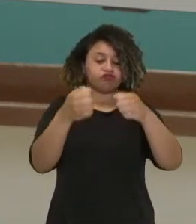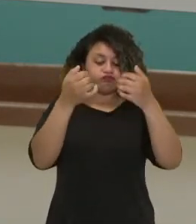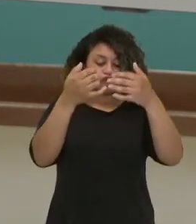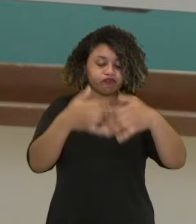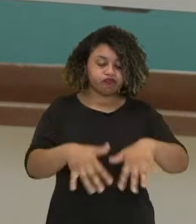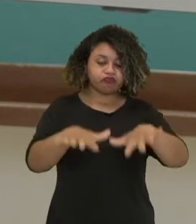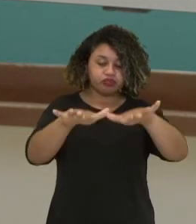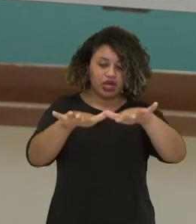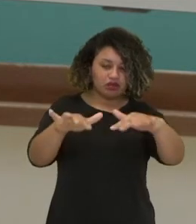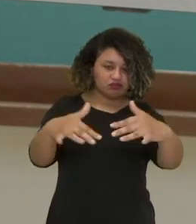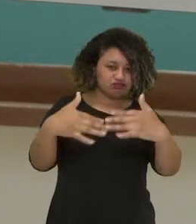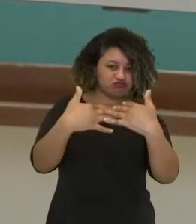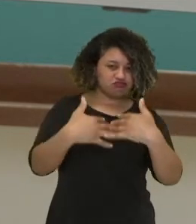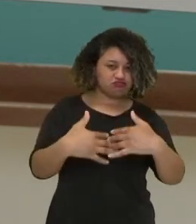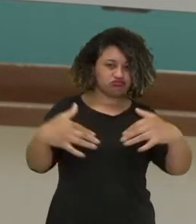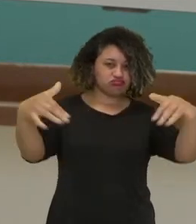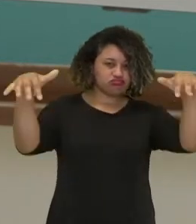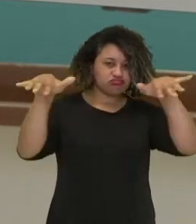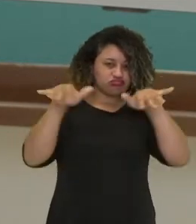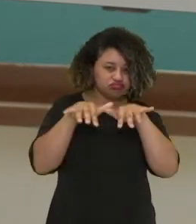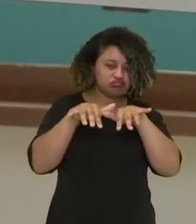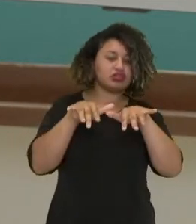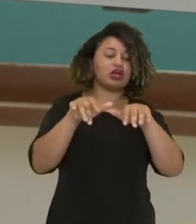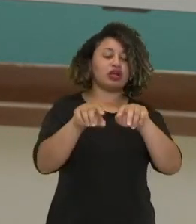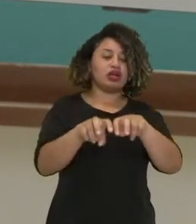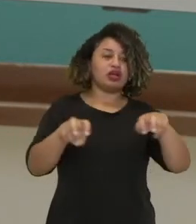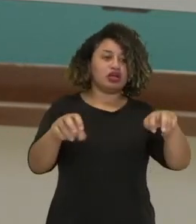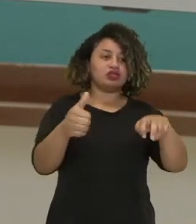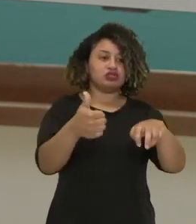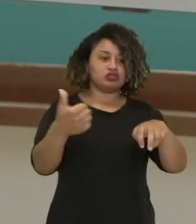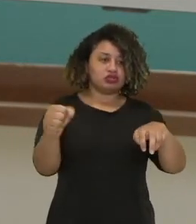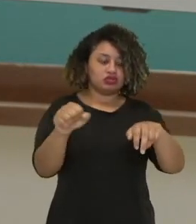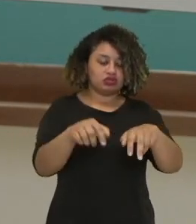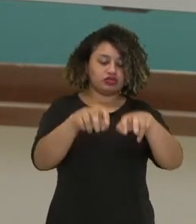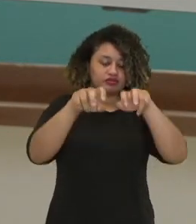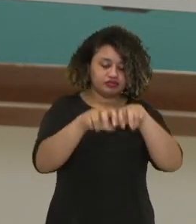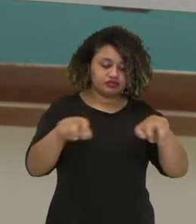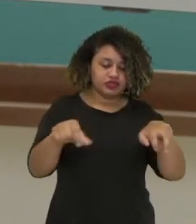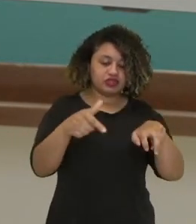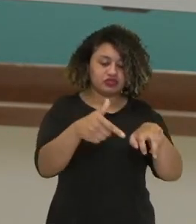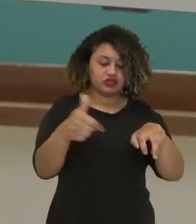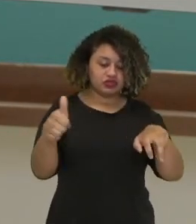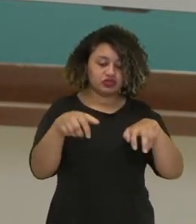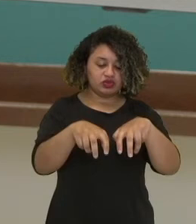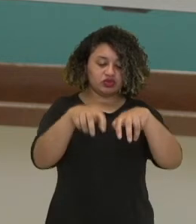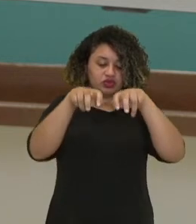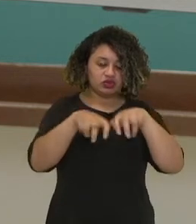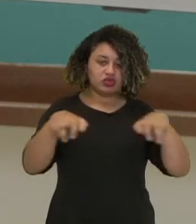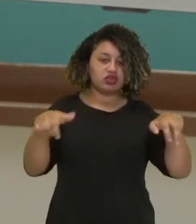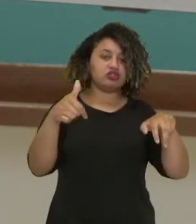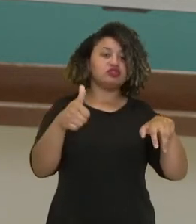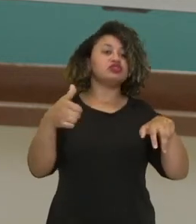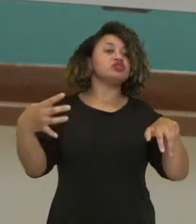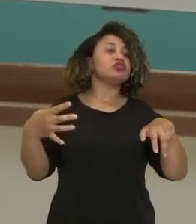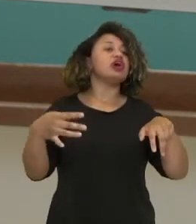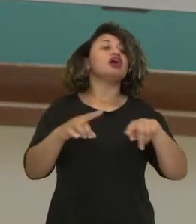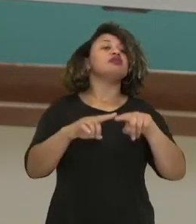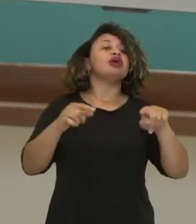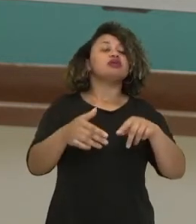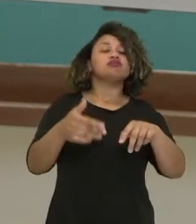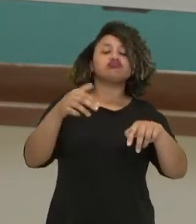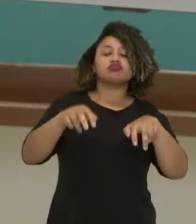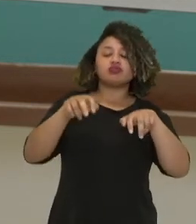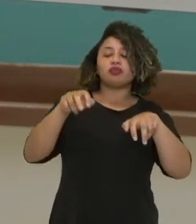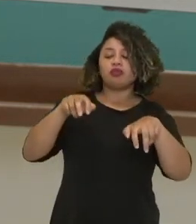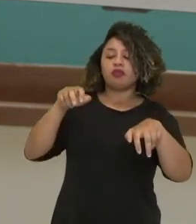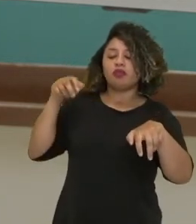primeira fila tem 18 assentos, a segunda 21 e a terceira 24. Queremos saber a 20ª,